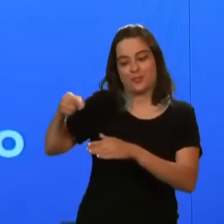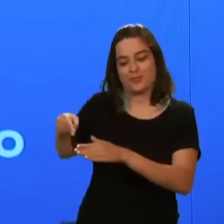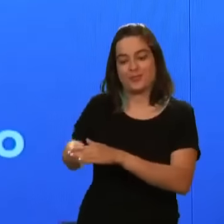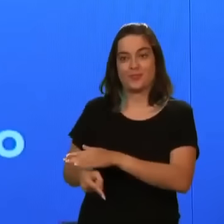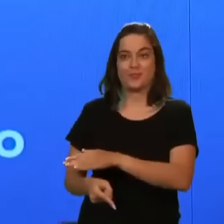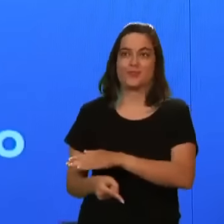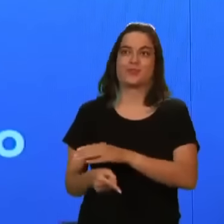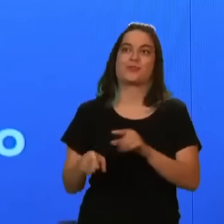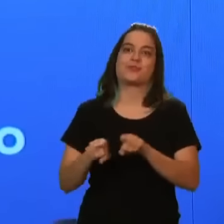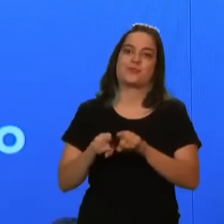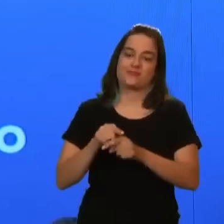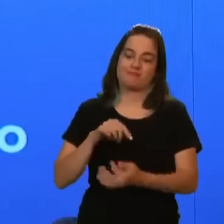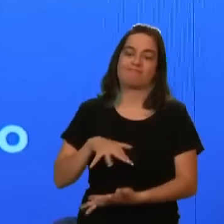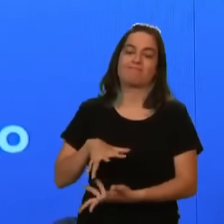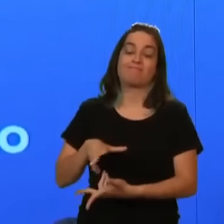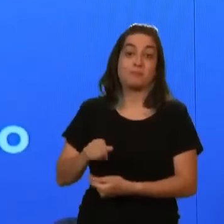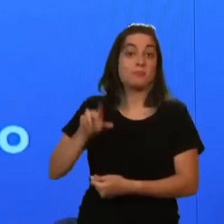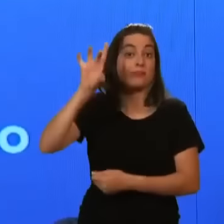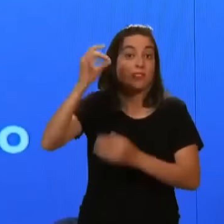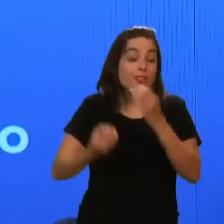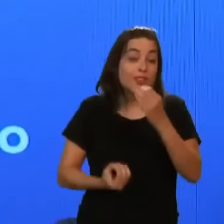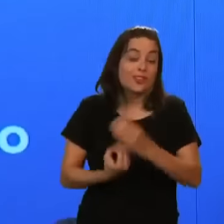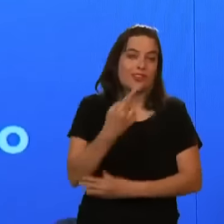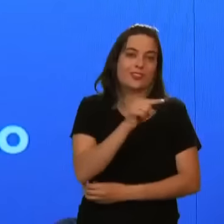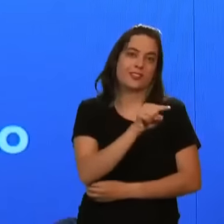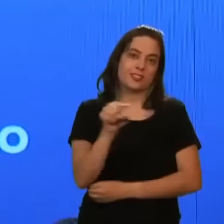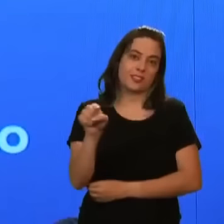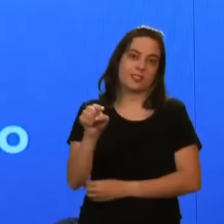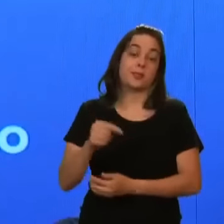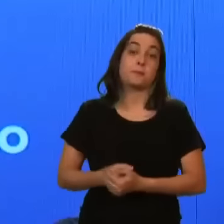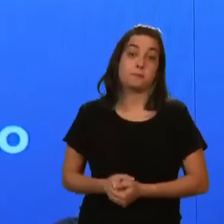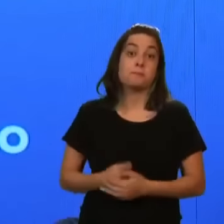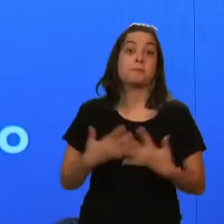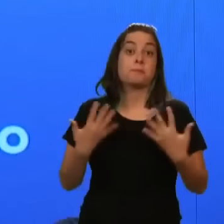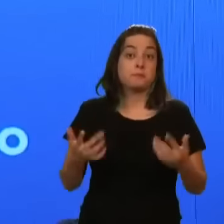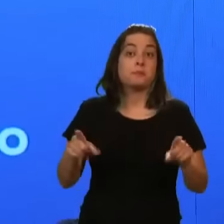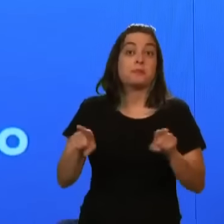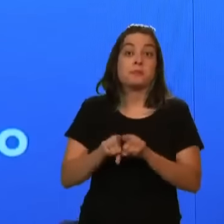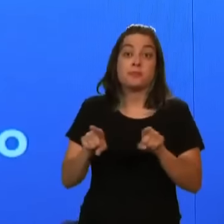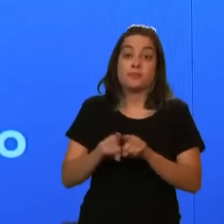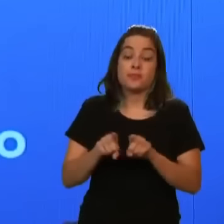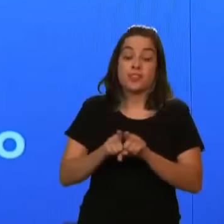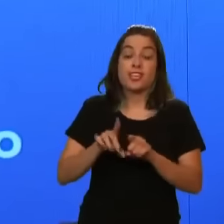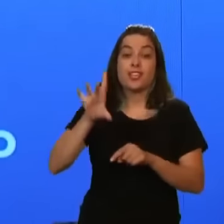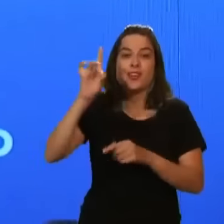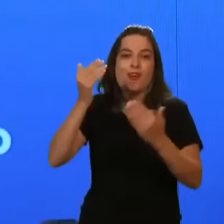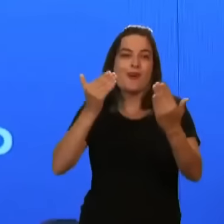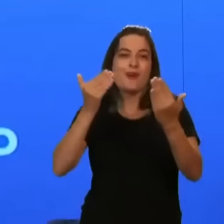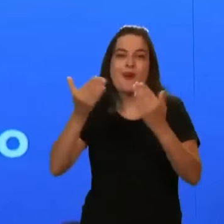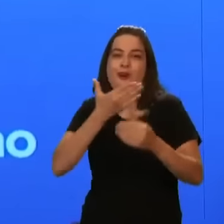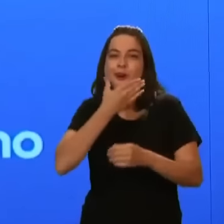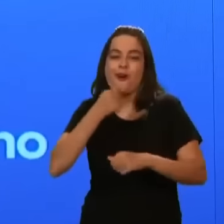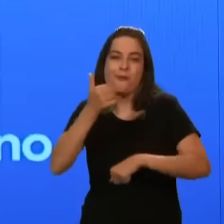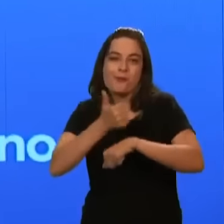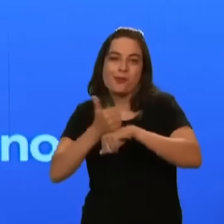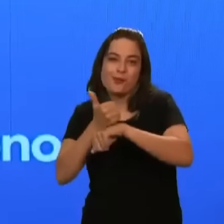profundezas da terra. Ele é o que te formou, mas Ele também é o gemólogo. Ele te